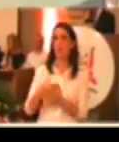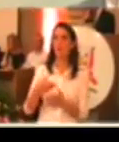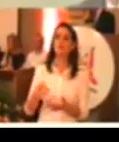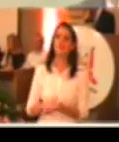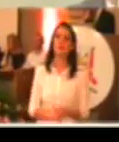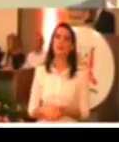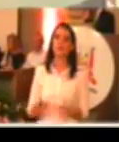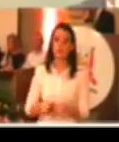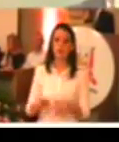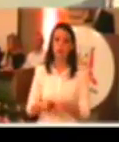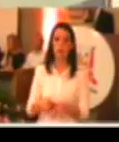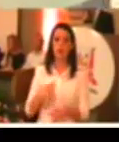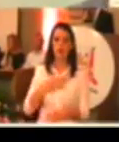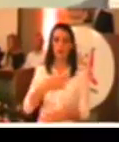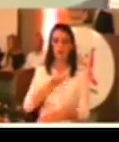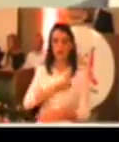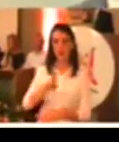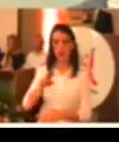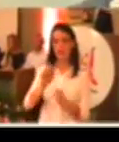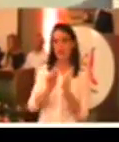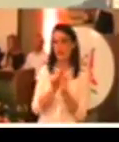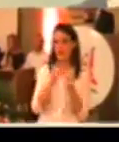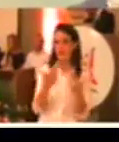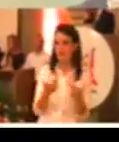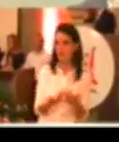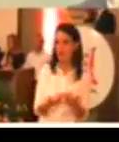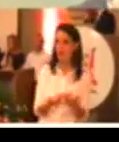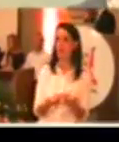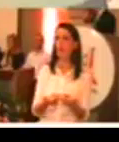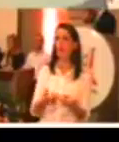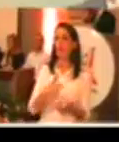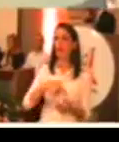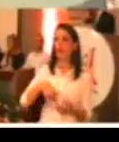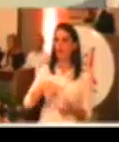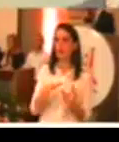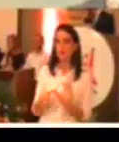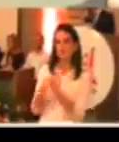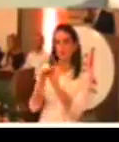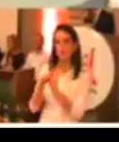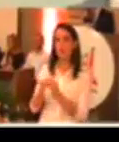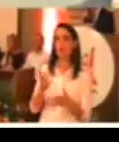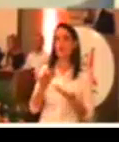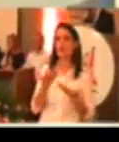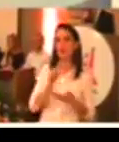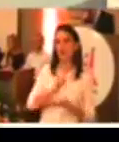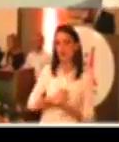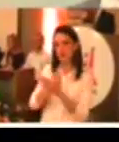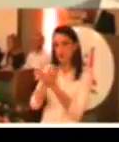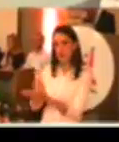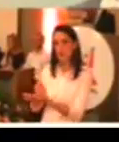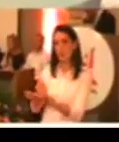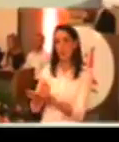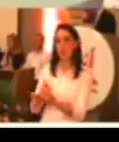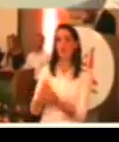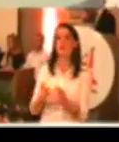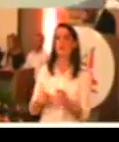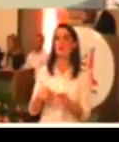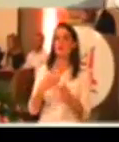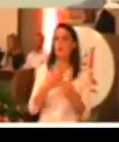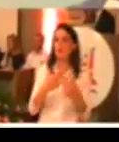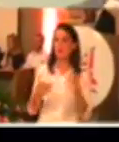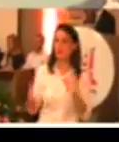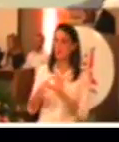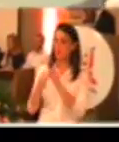esta ação. E venho aqui também, em nome da Assembleia, demonstrar a nossa firme disposição de